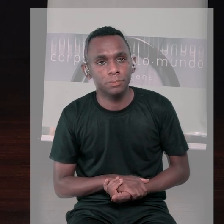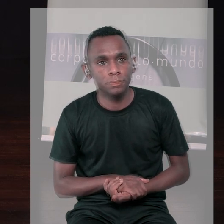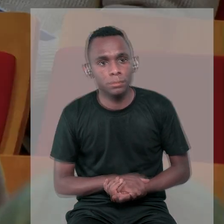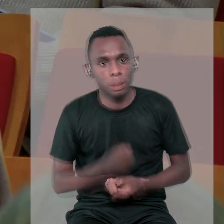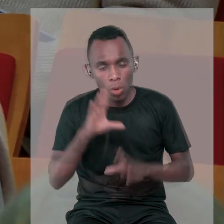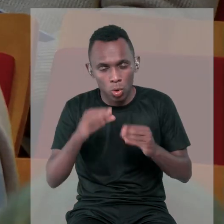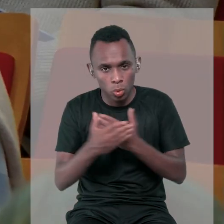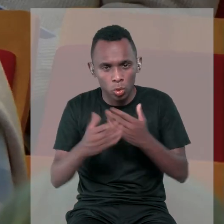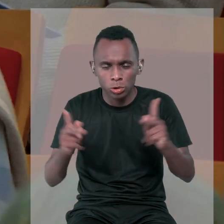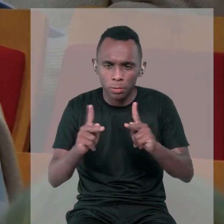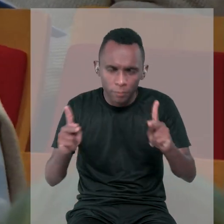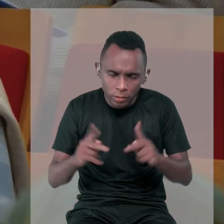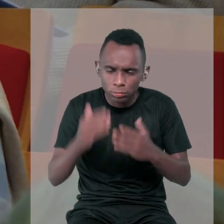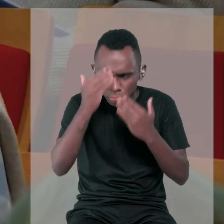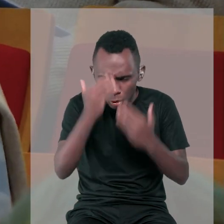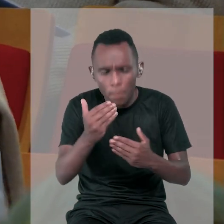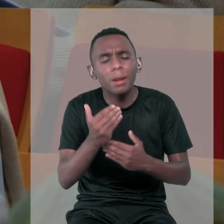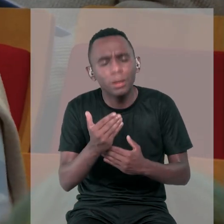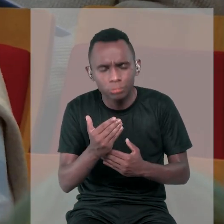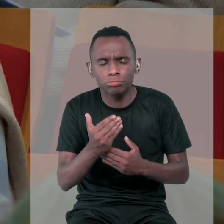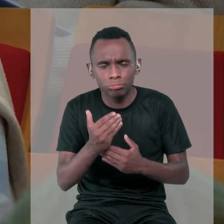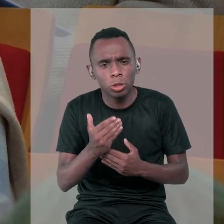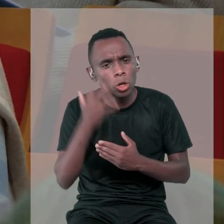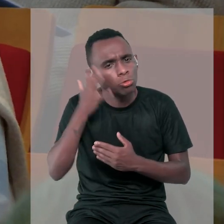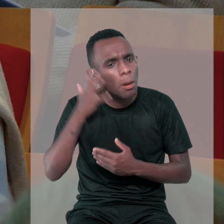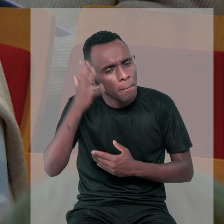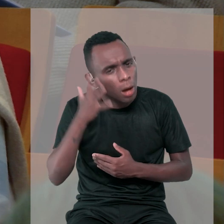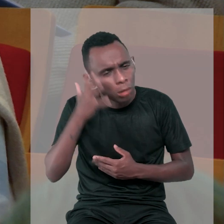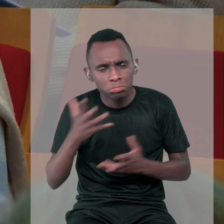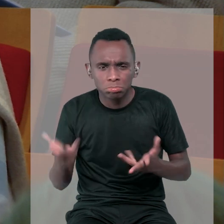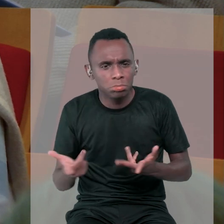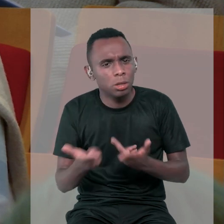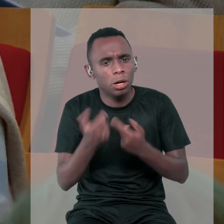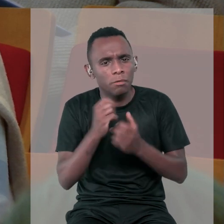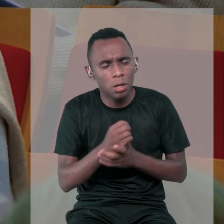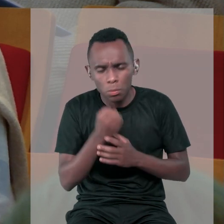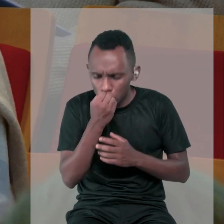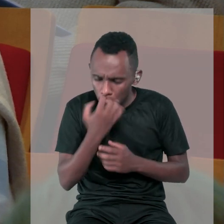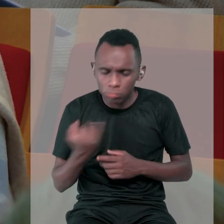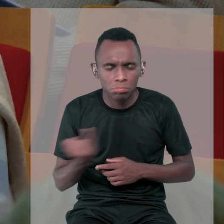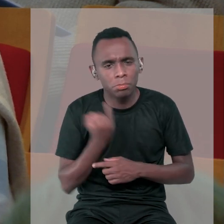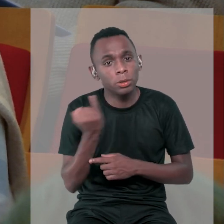Agradeço a sua palestra fantástica, né? Muito oportuna, né? E